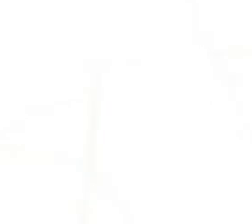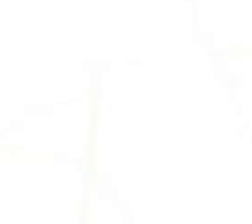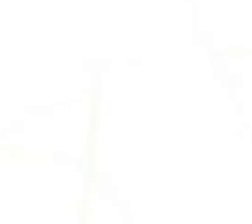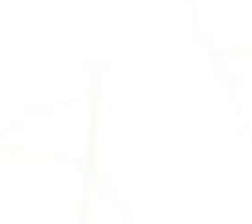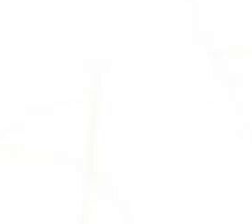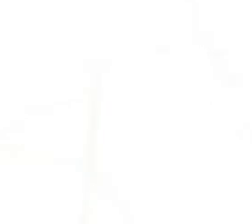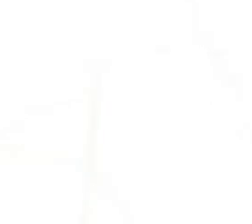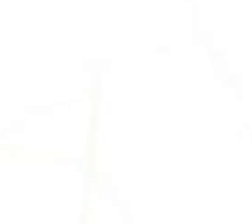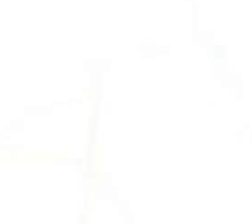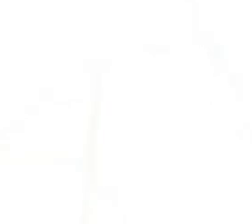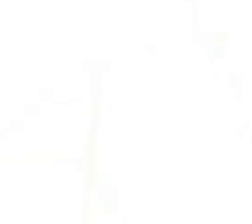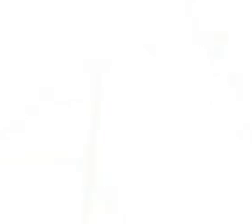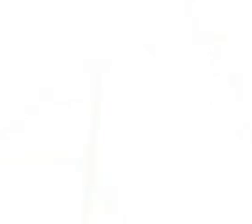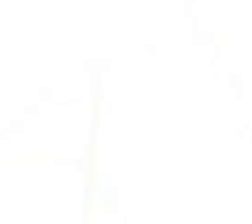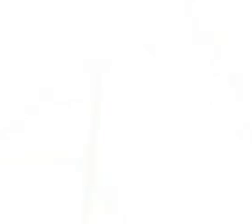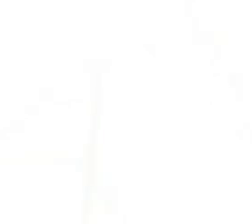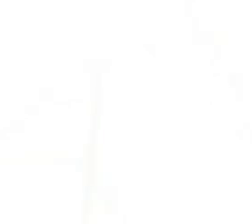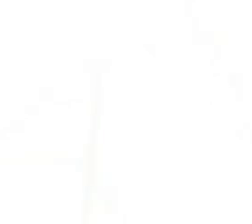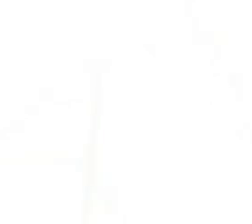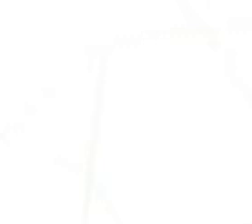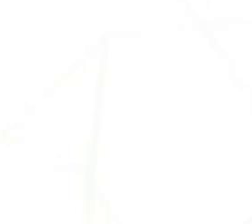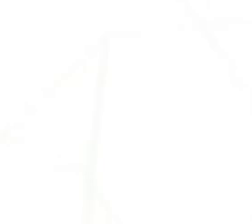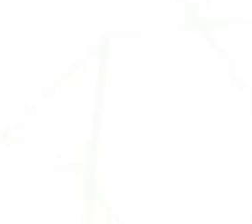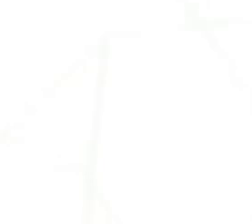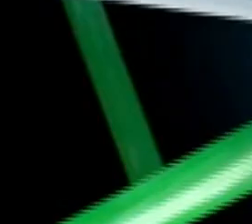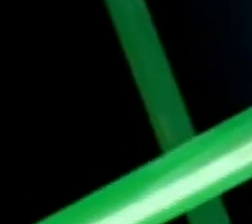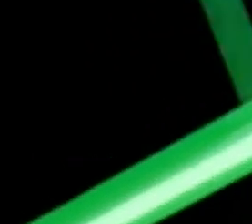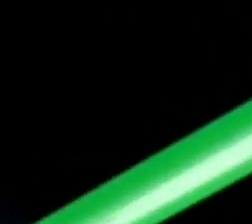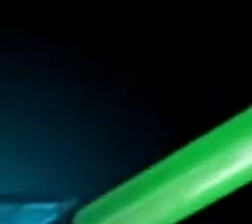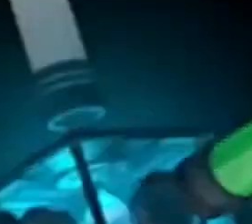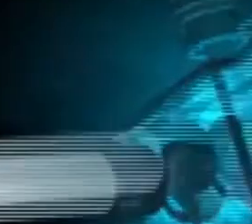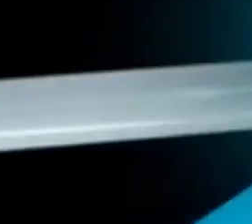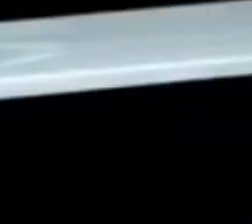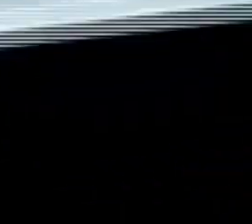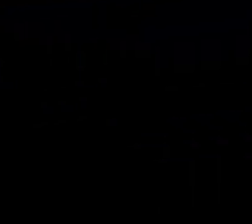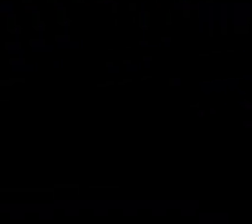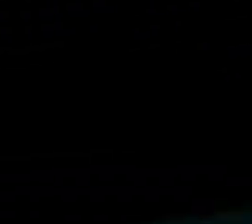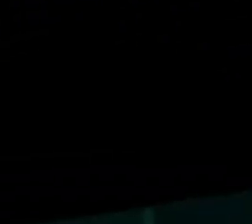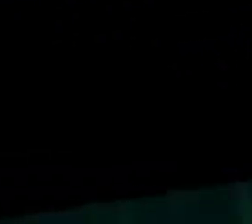Educação à distância, mudando realidades.